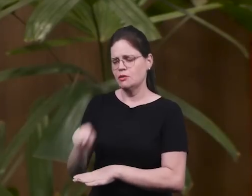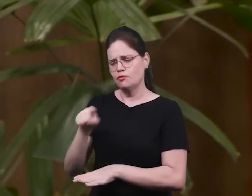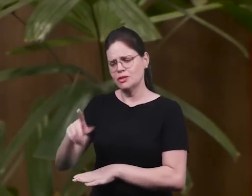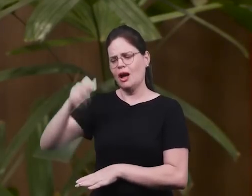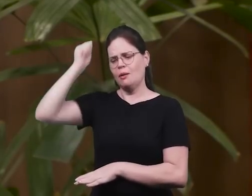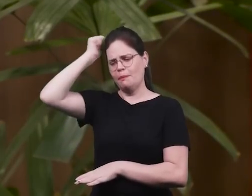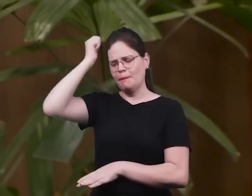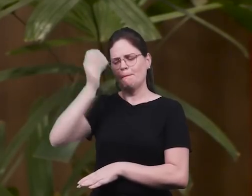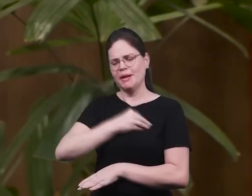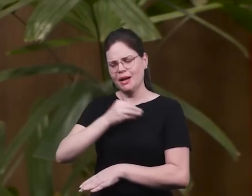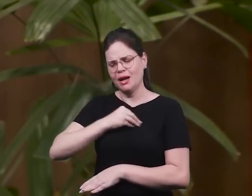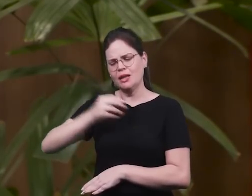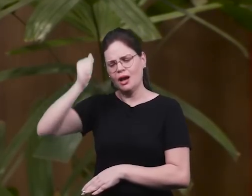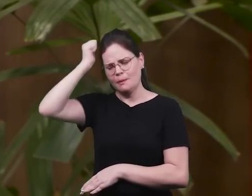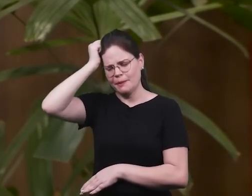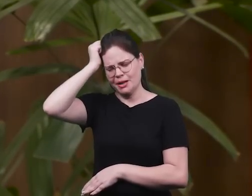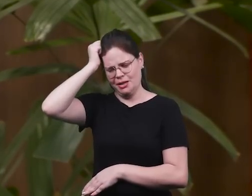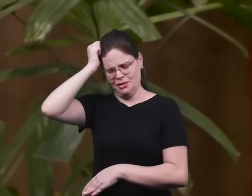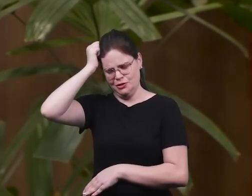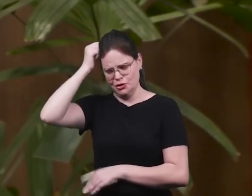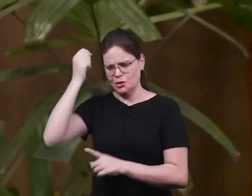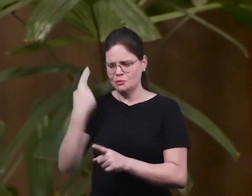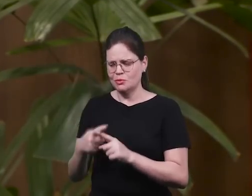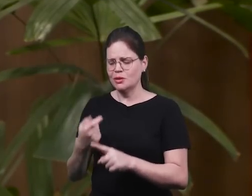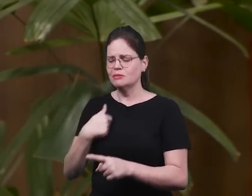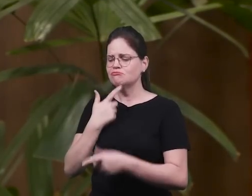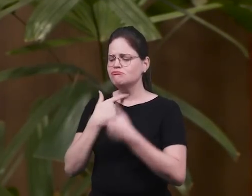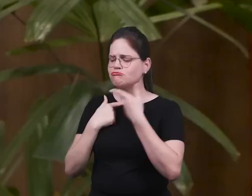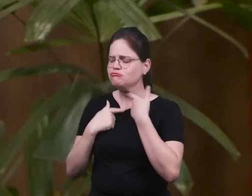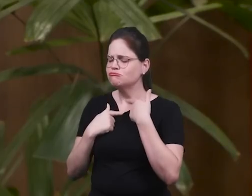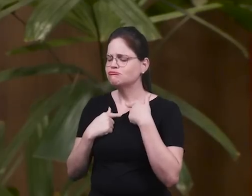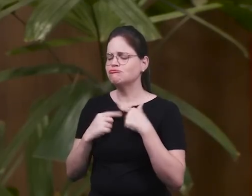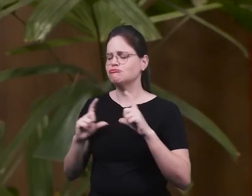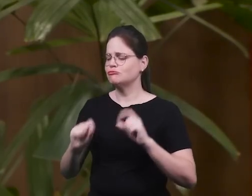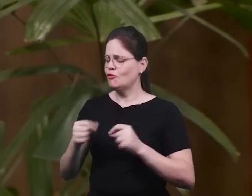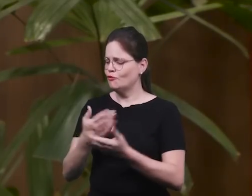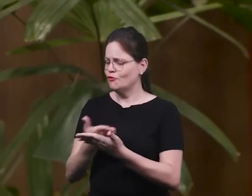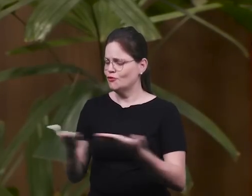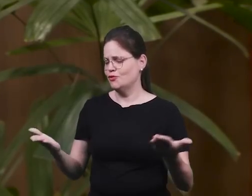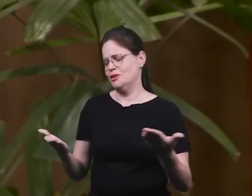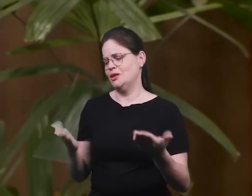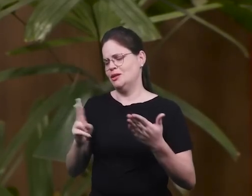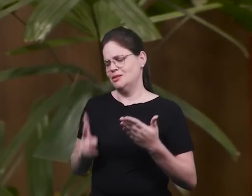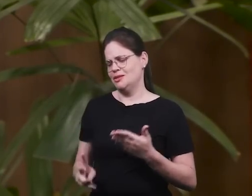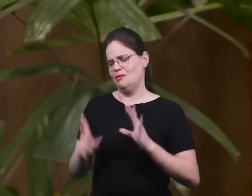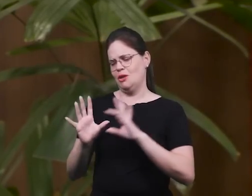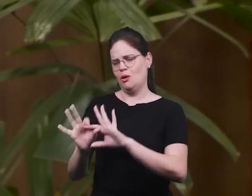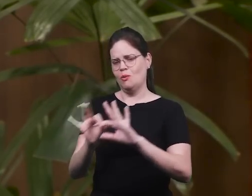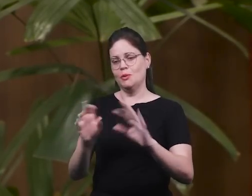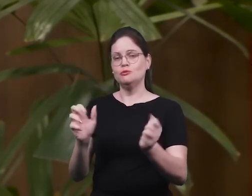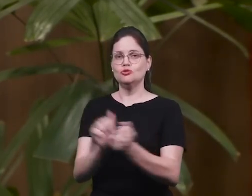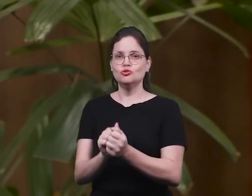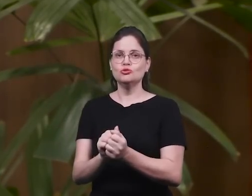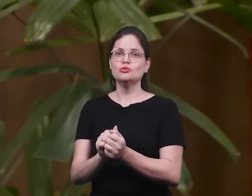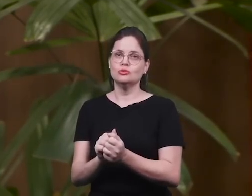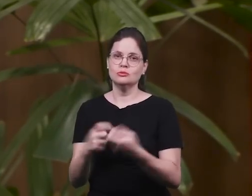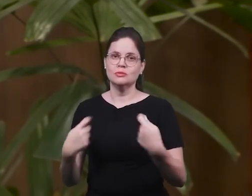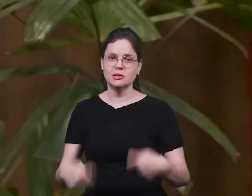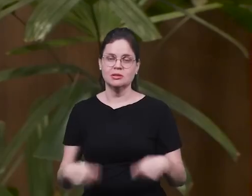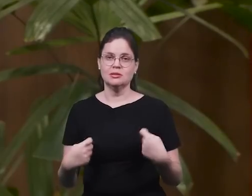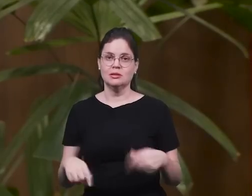cartas: arrepende-te, arrepende-te. Por quê? Porque o desejo do Senhor é que o homem esteja sempre na presença